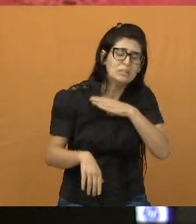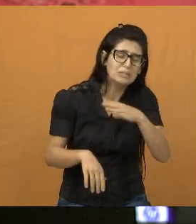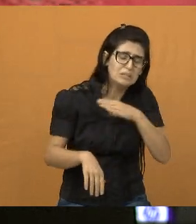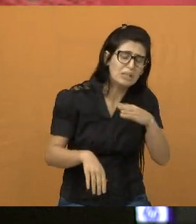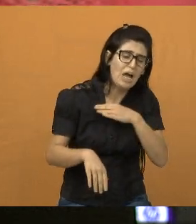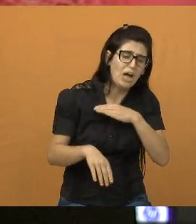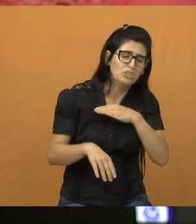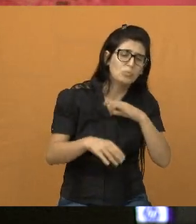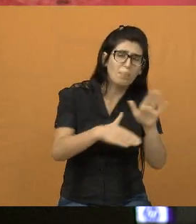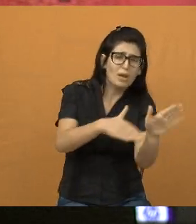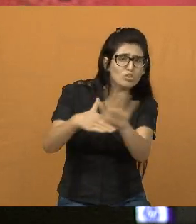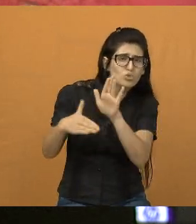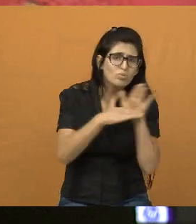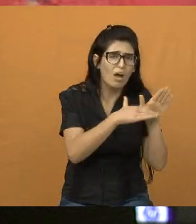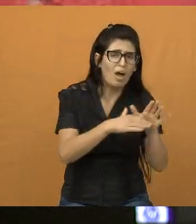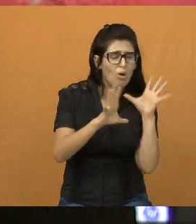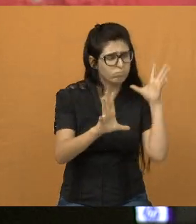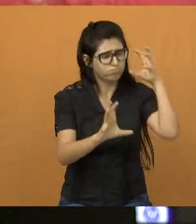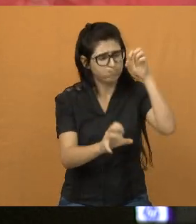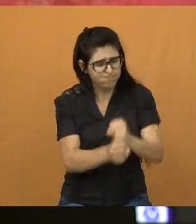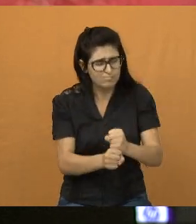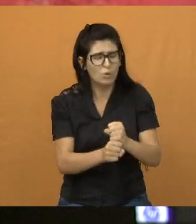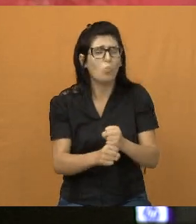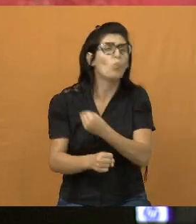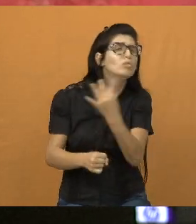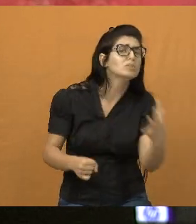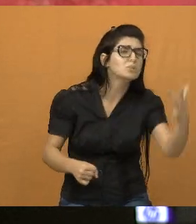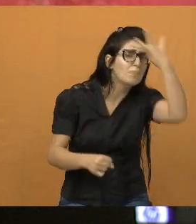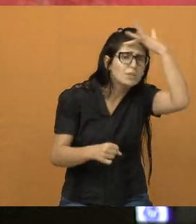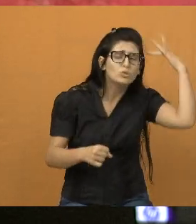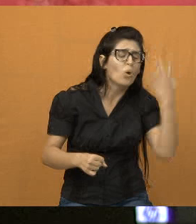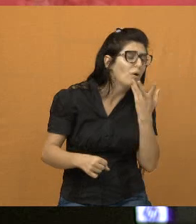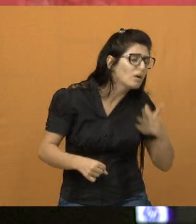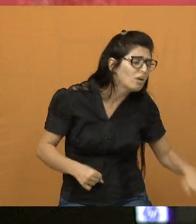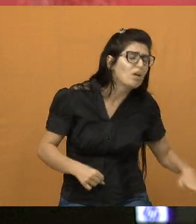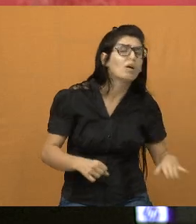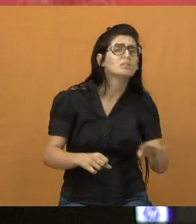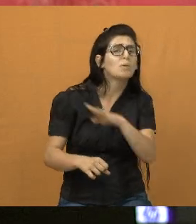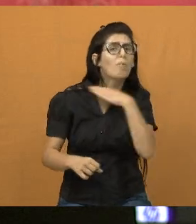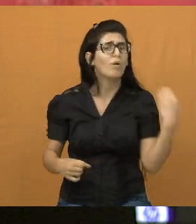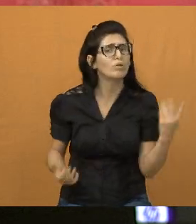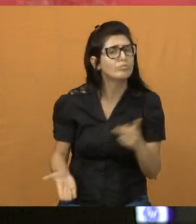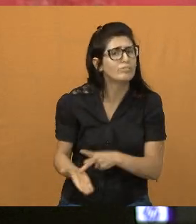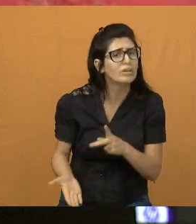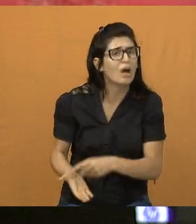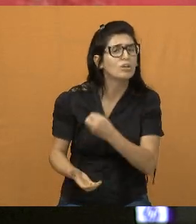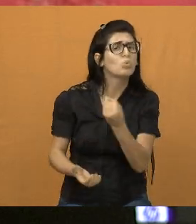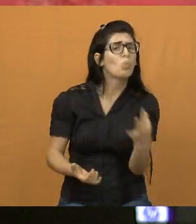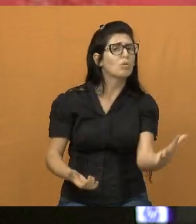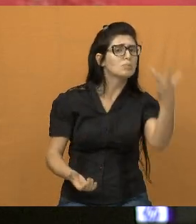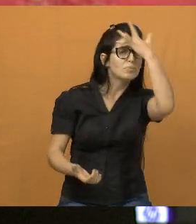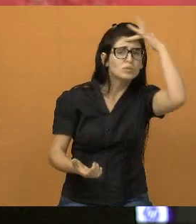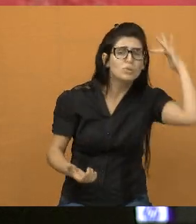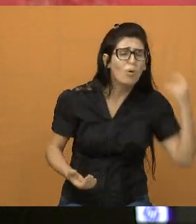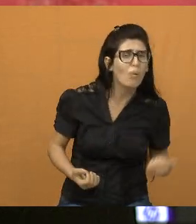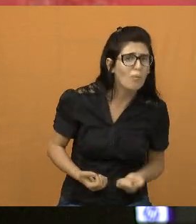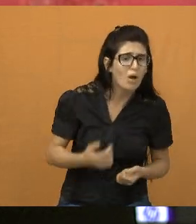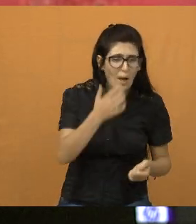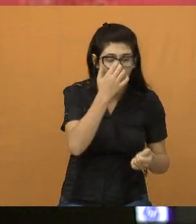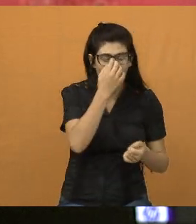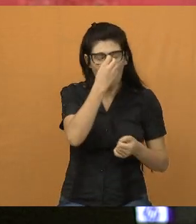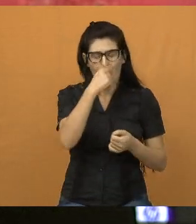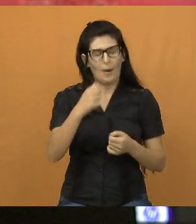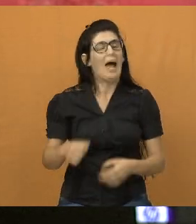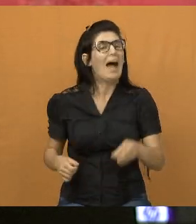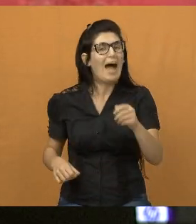real. Então, esse número que aparece aí para o terceiro quadrimestre, isso foi um ensaio apenas, esse número não vale, nós não